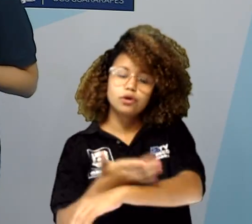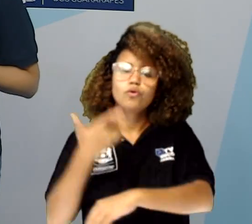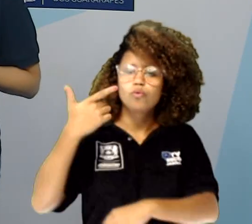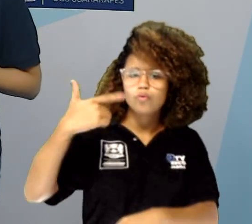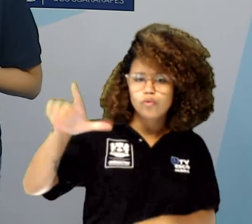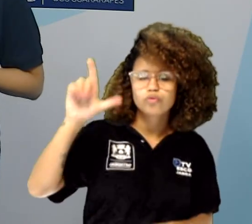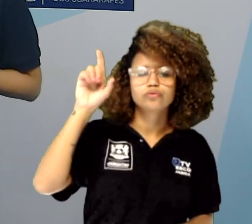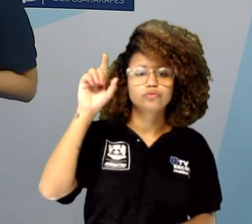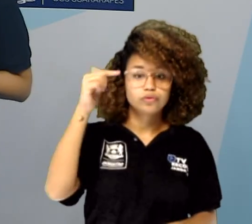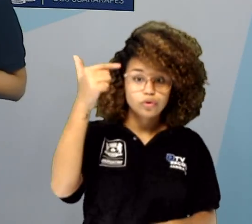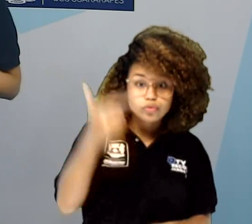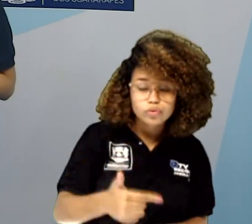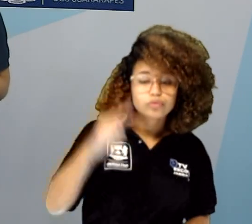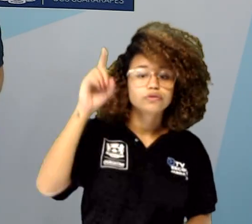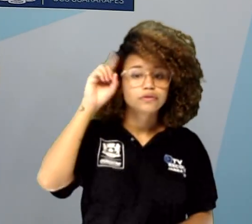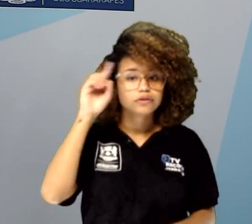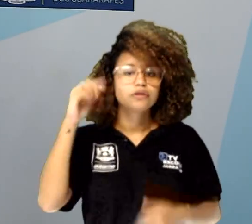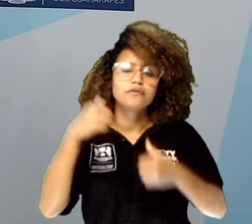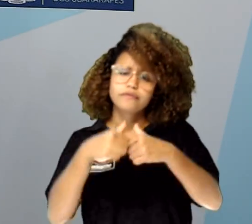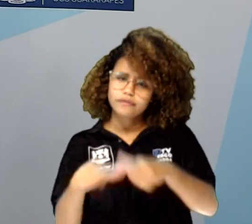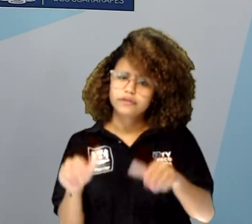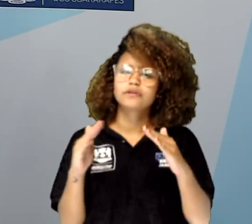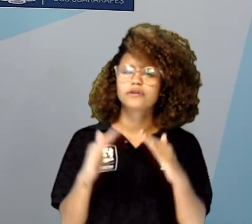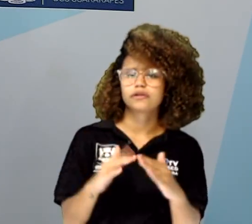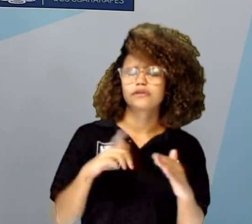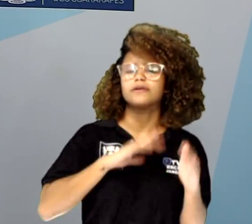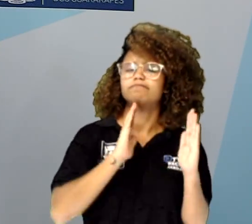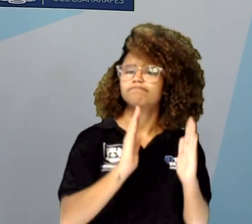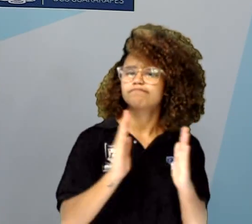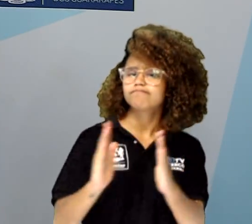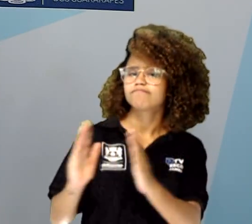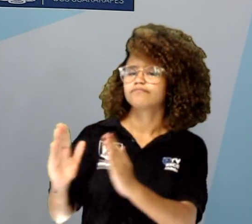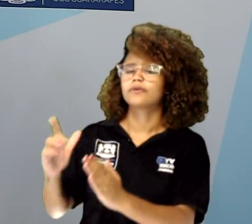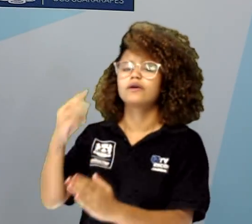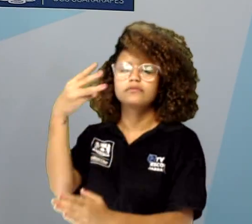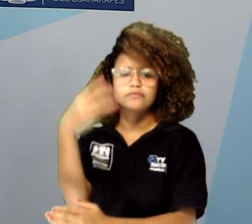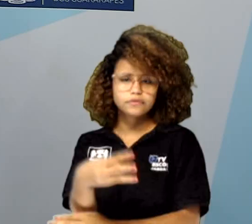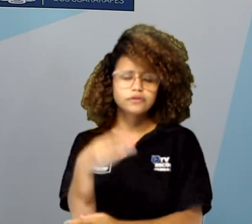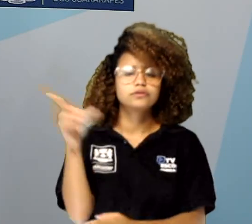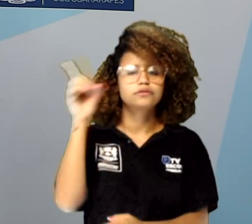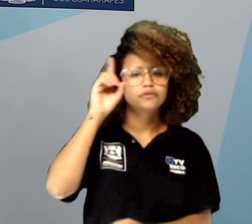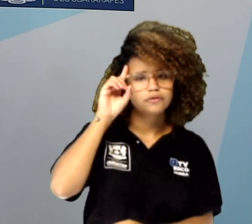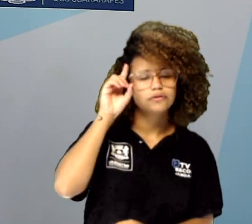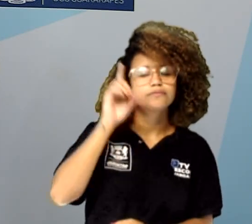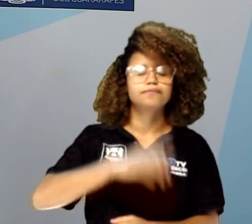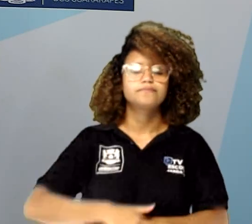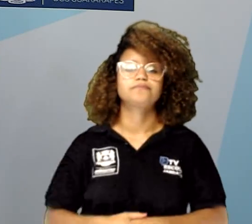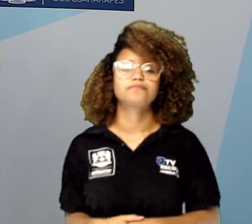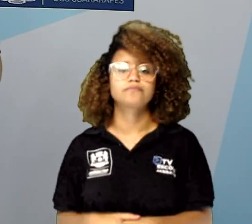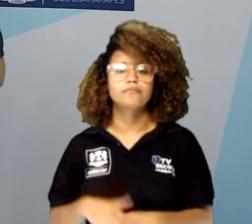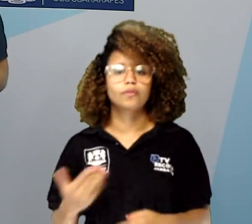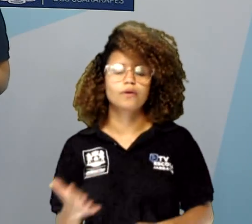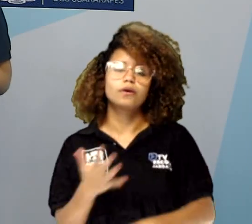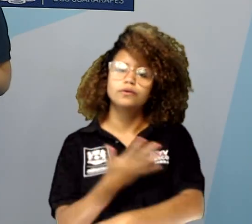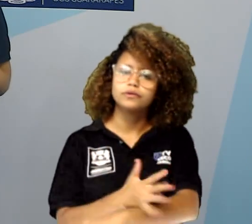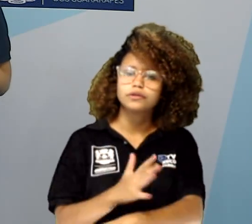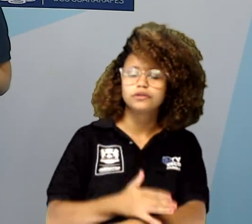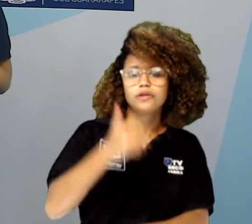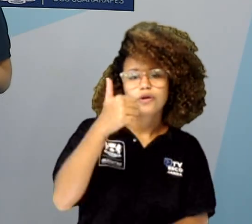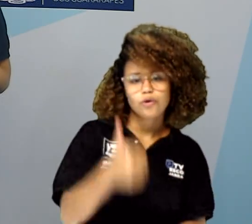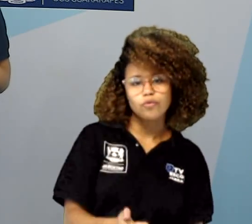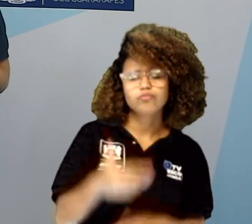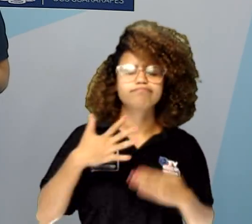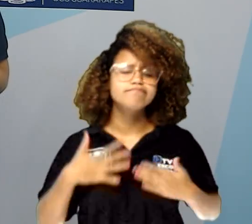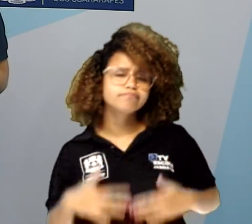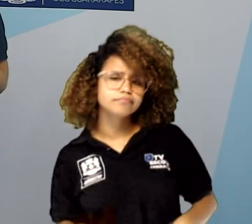descansa 2. O que a gente tem aí? A gente tem uma sequência de 3 dias, né, para um ciclo completo. Treina 1, descansa 2